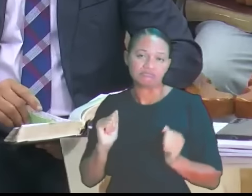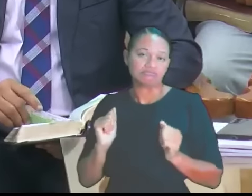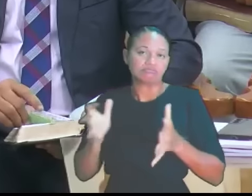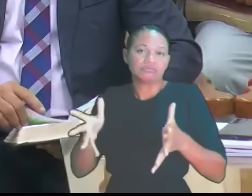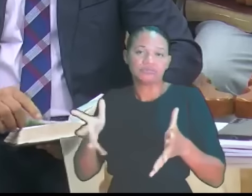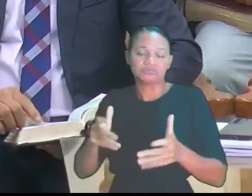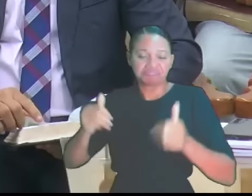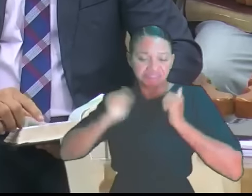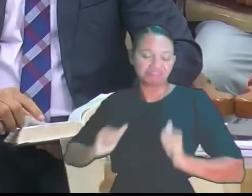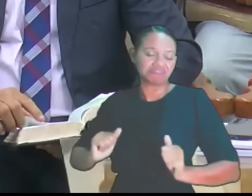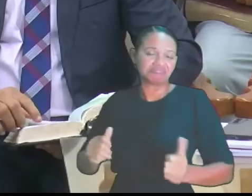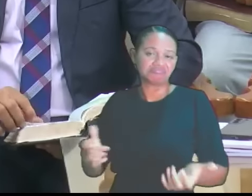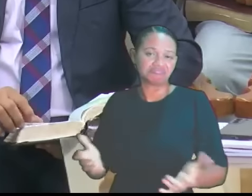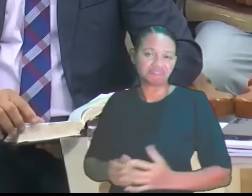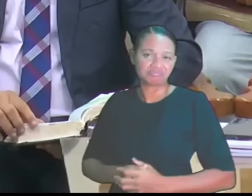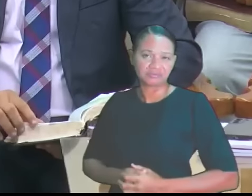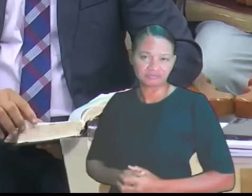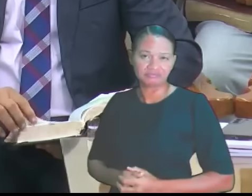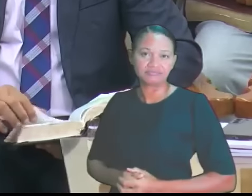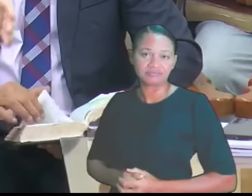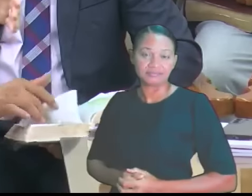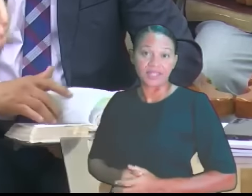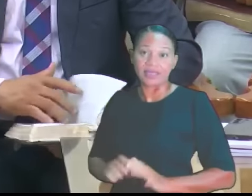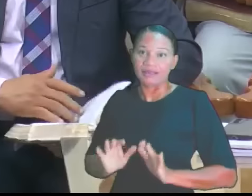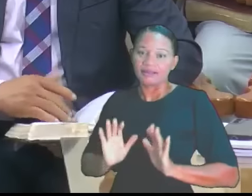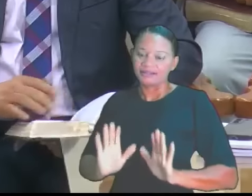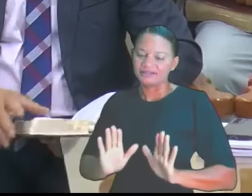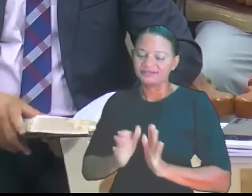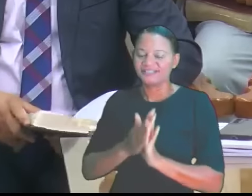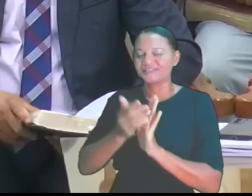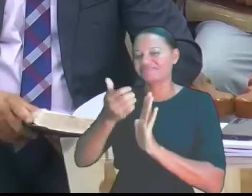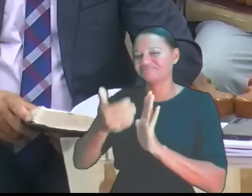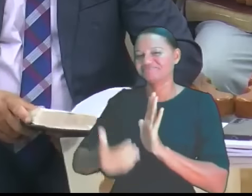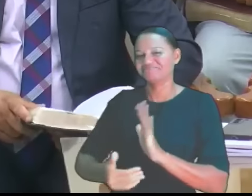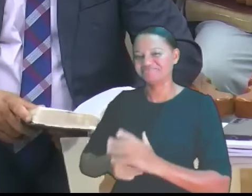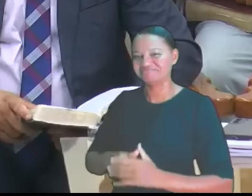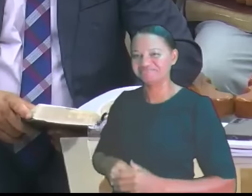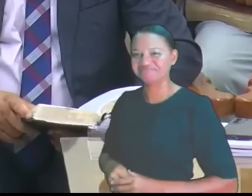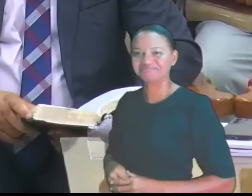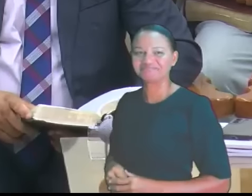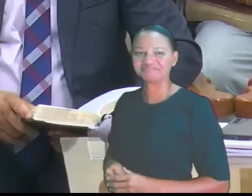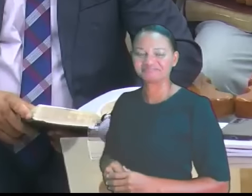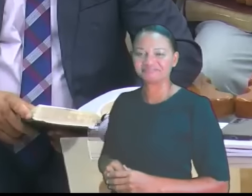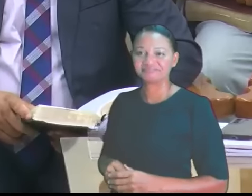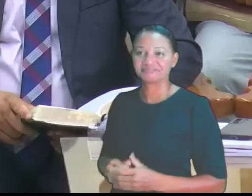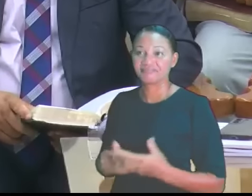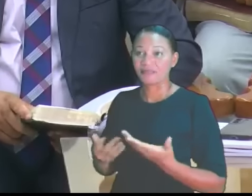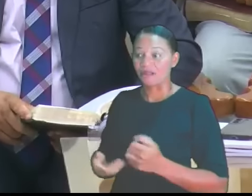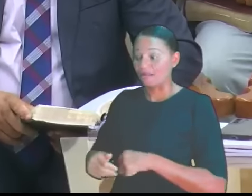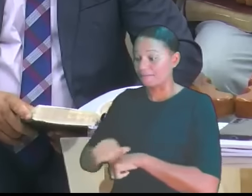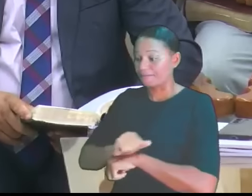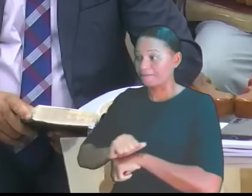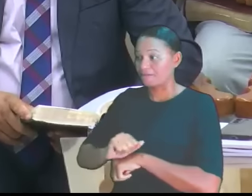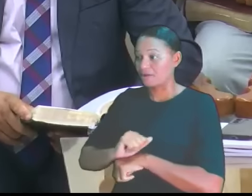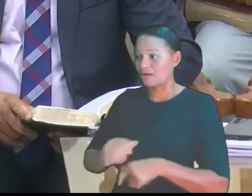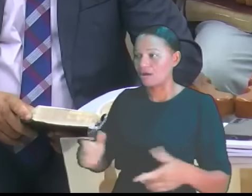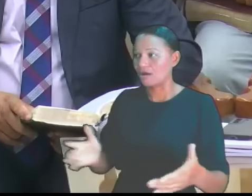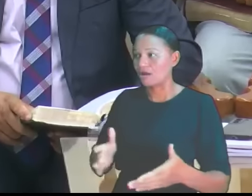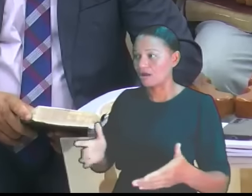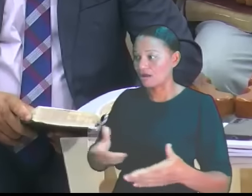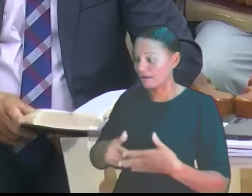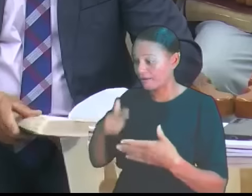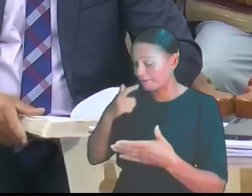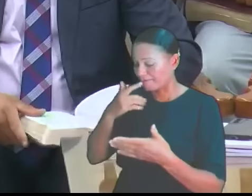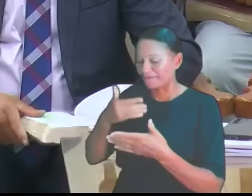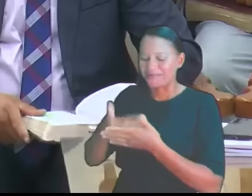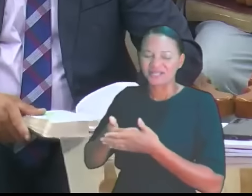precipitada de Sara. Mas diz a Bíblia, quando Abraão agora já está perto dos 100